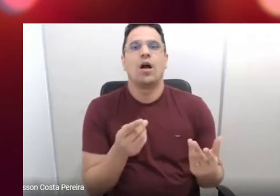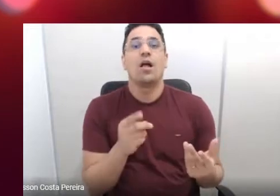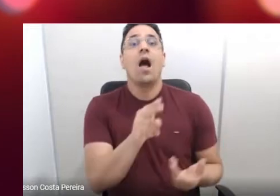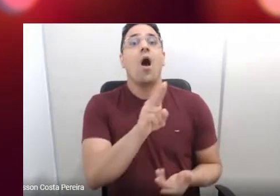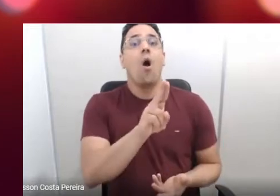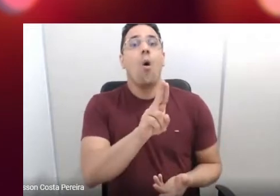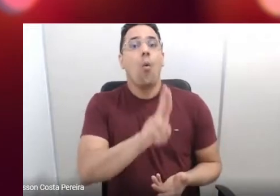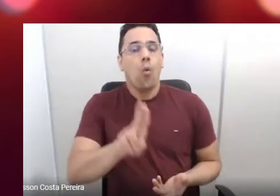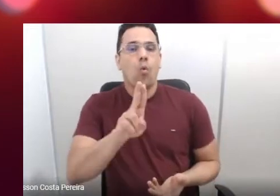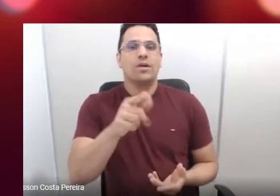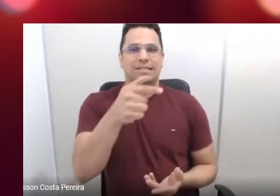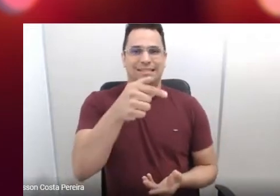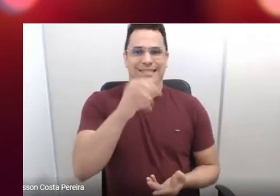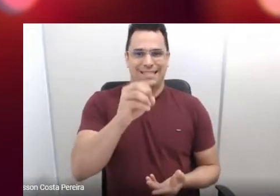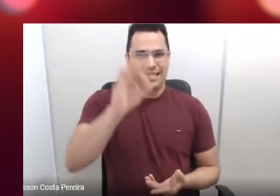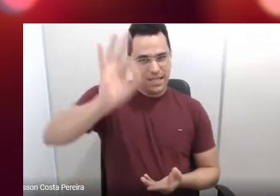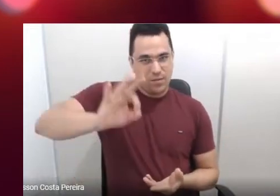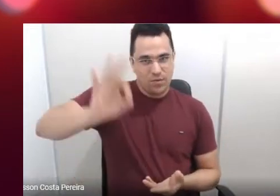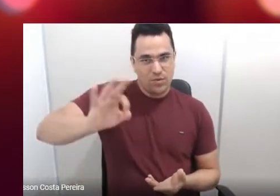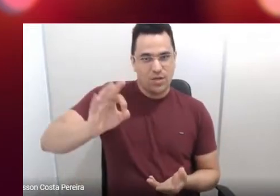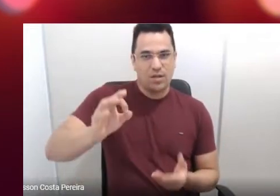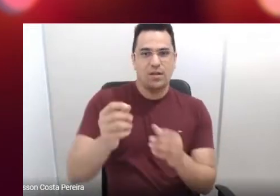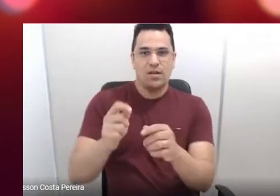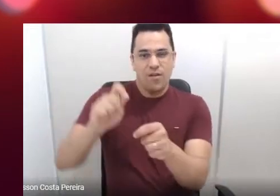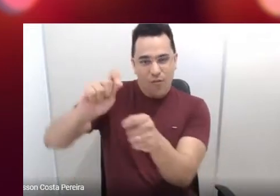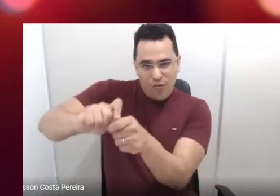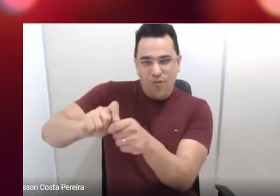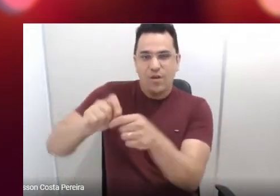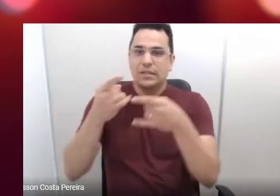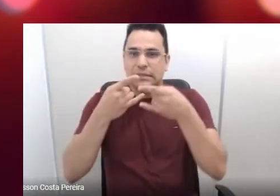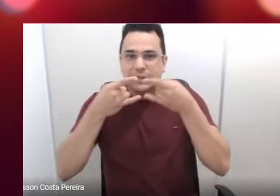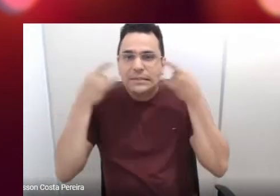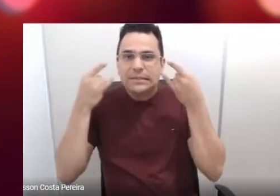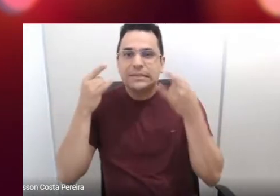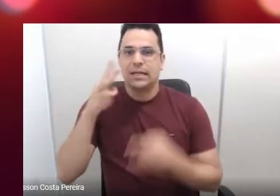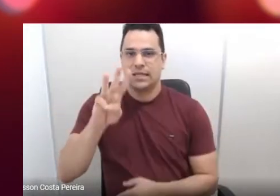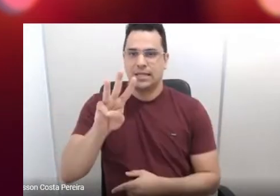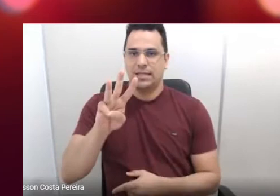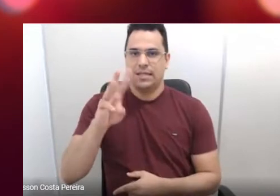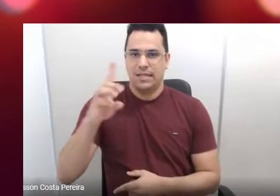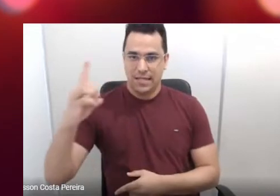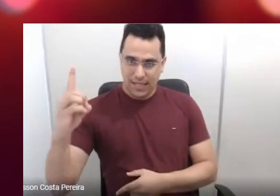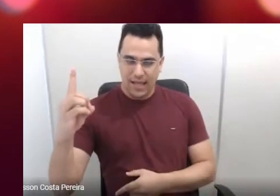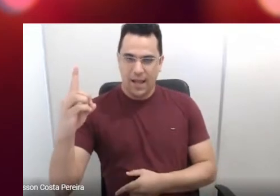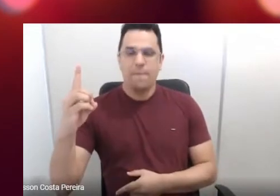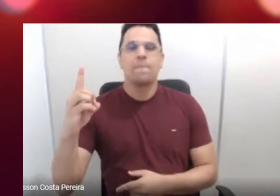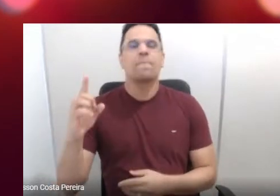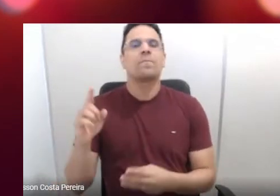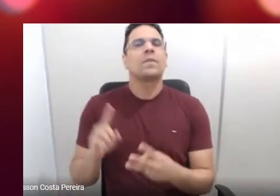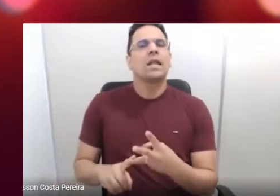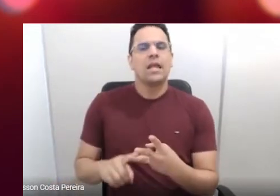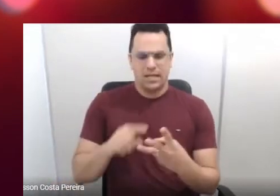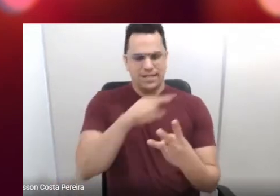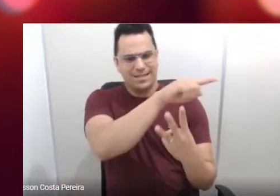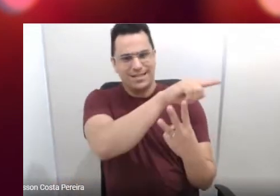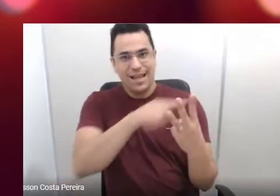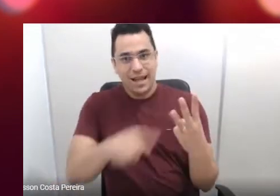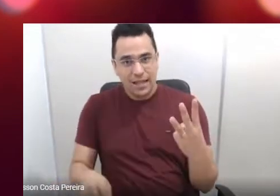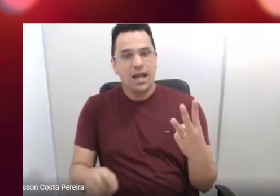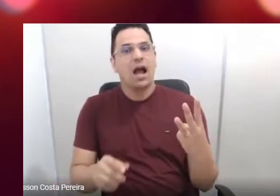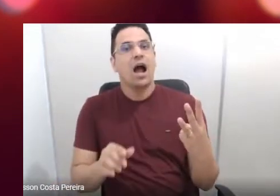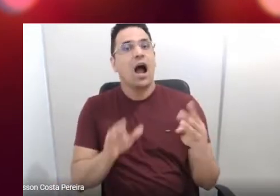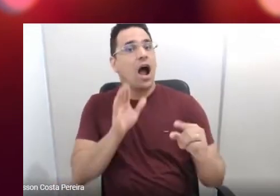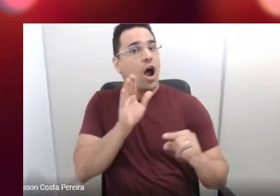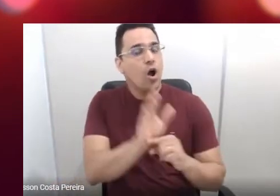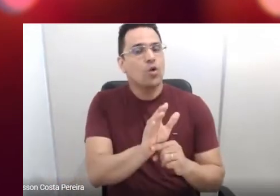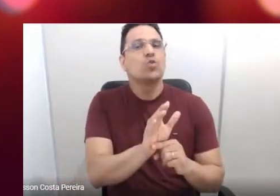álcool a 70%, a fabricação de máscara em 3D, porque esses itens eles atenderam